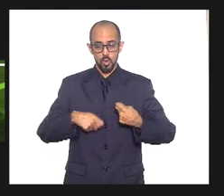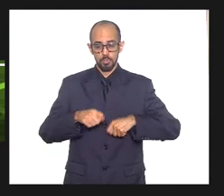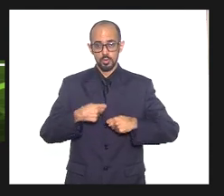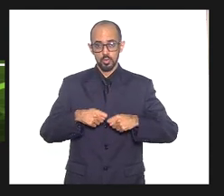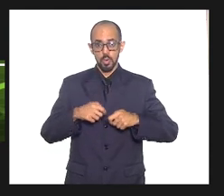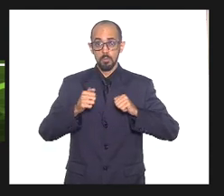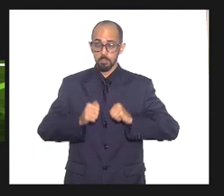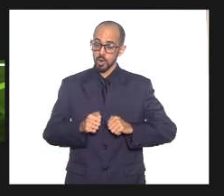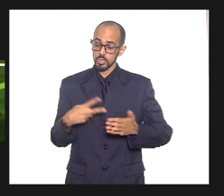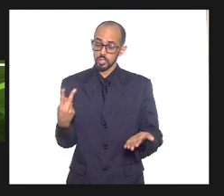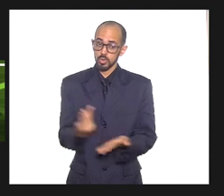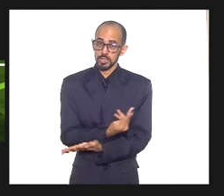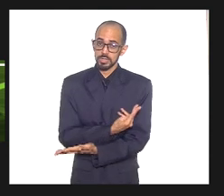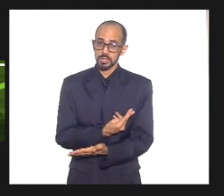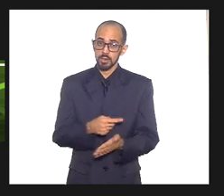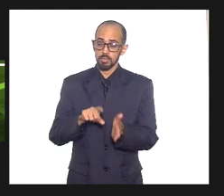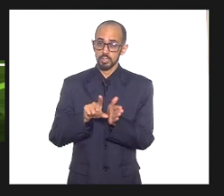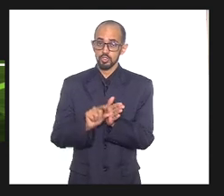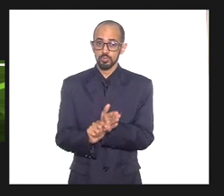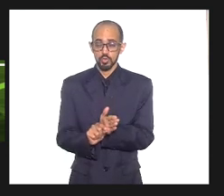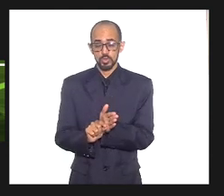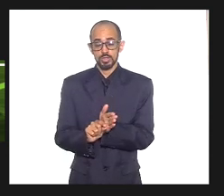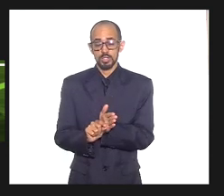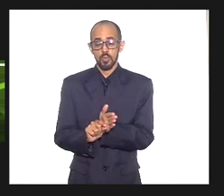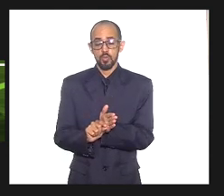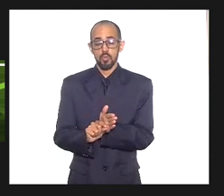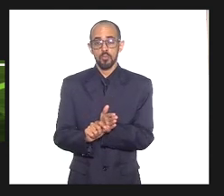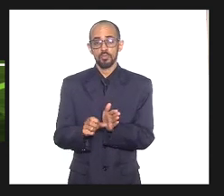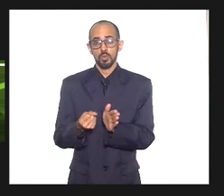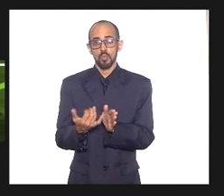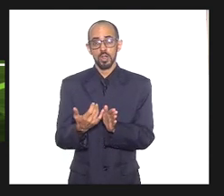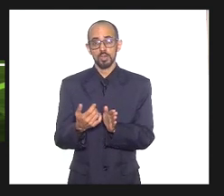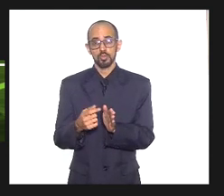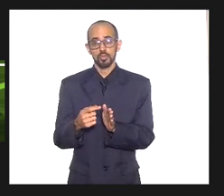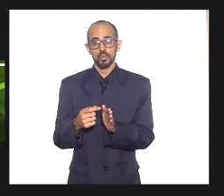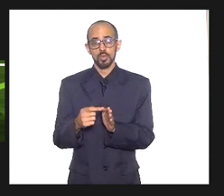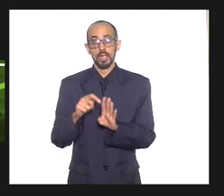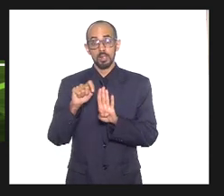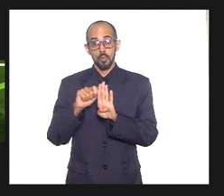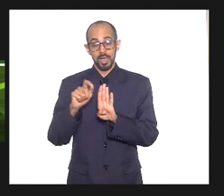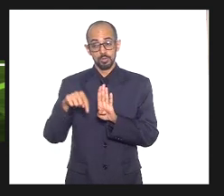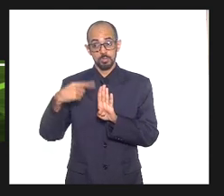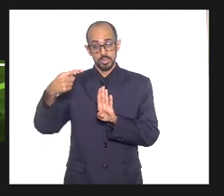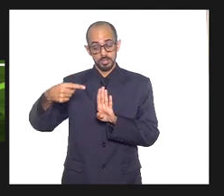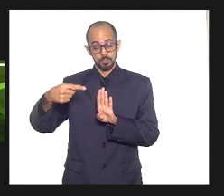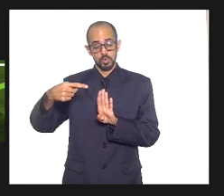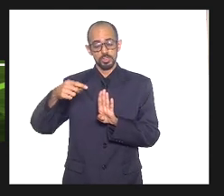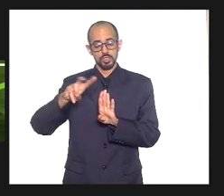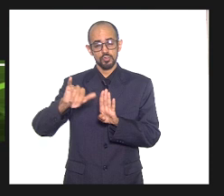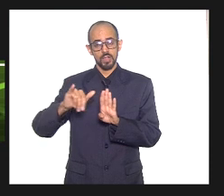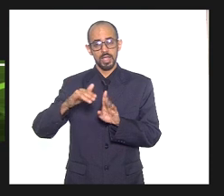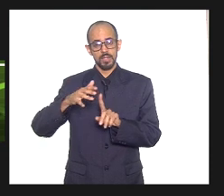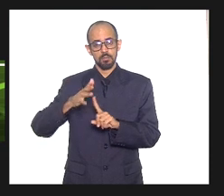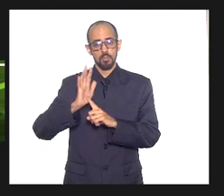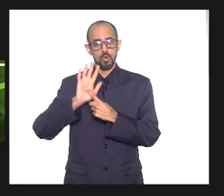quando apresentaremos o segundo quadrimestre. É possível que se apresente aí um comparativo, um crescimento